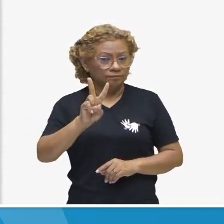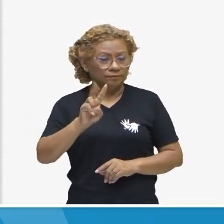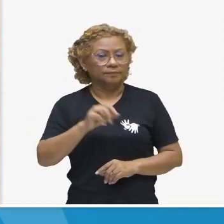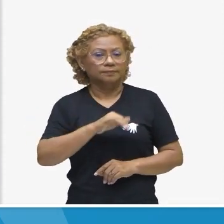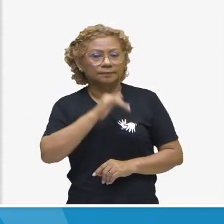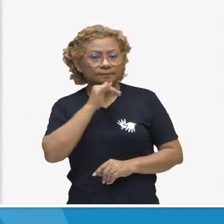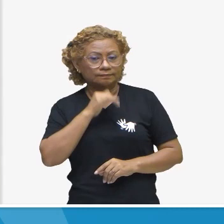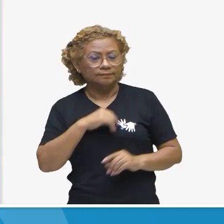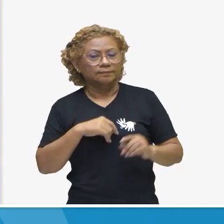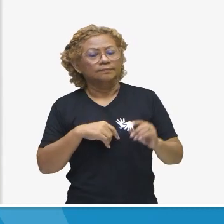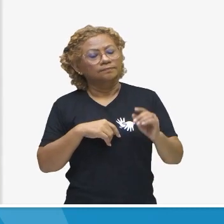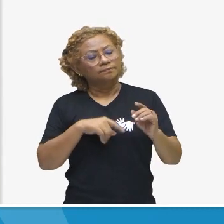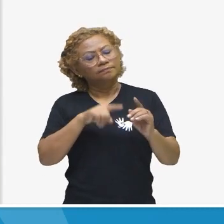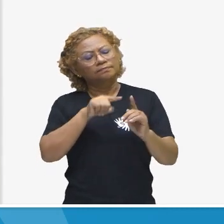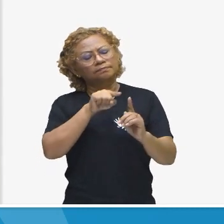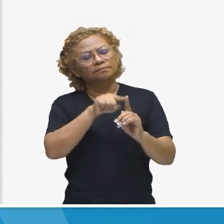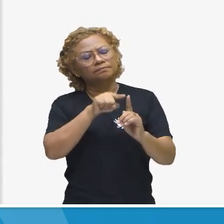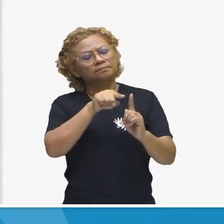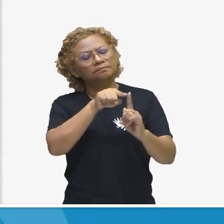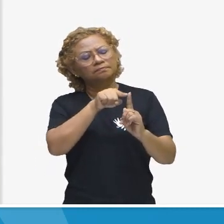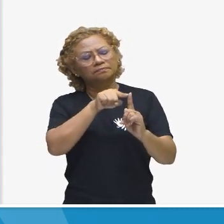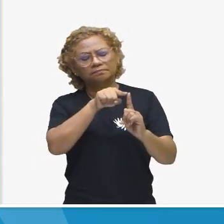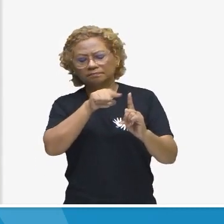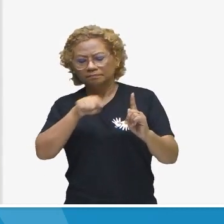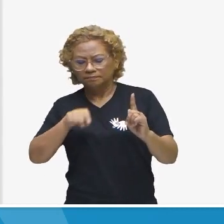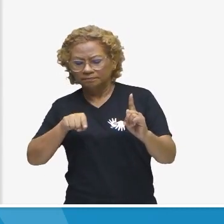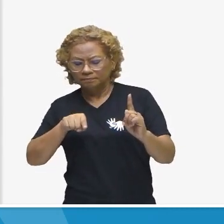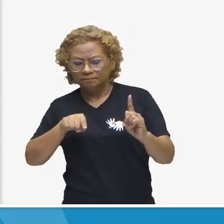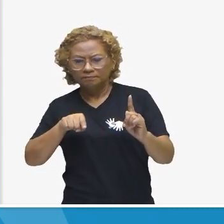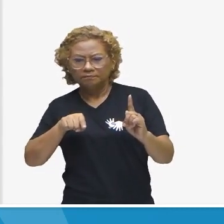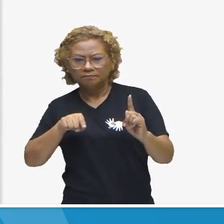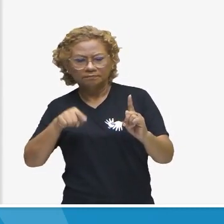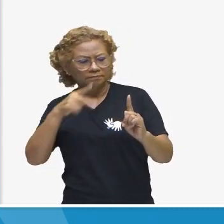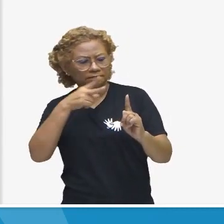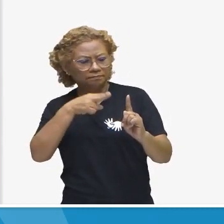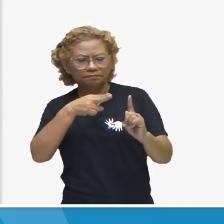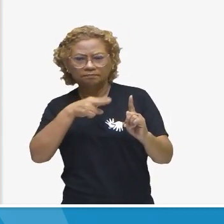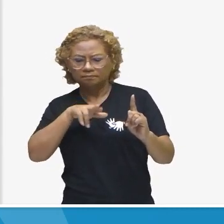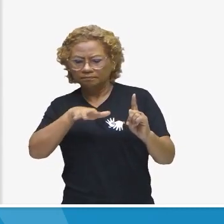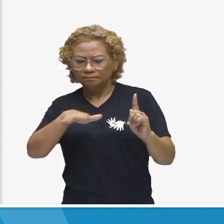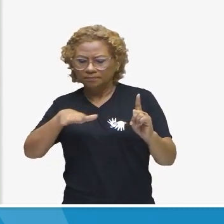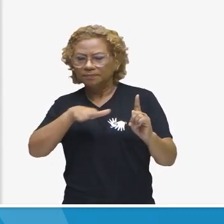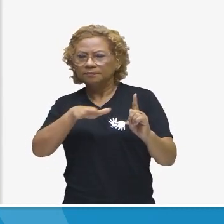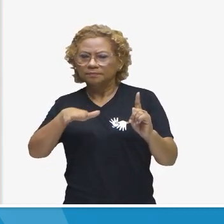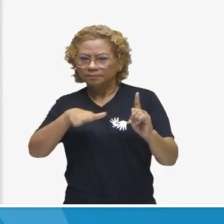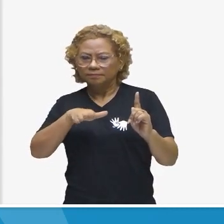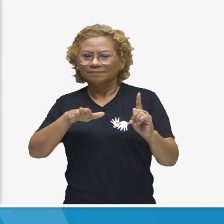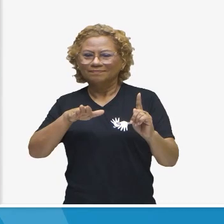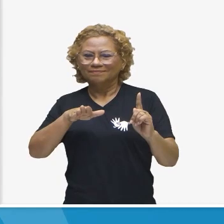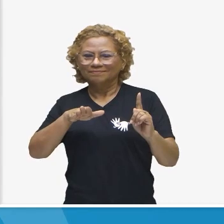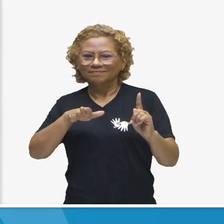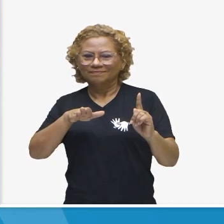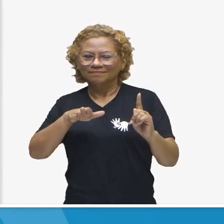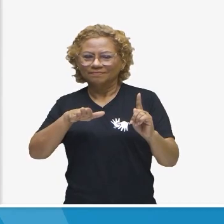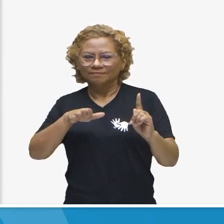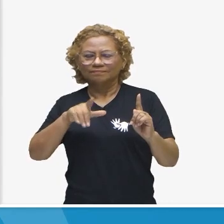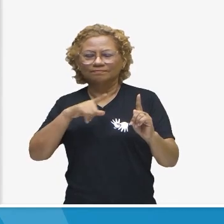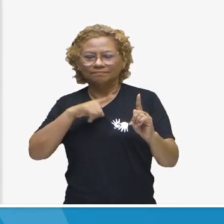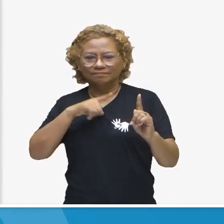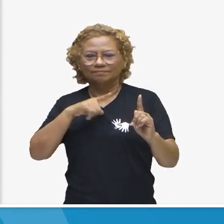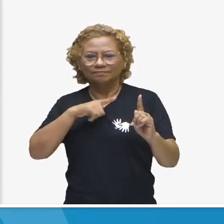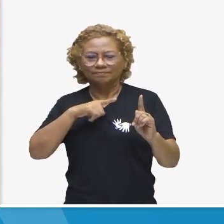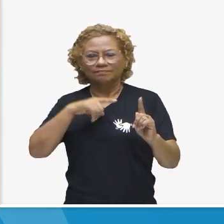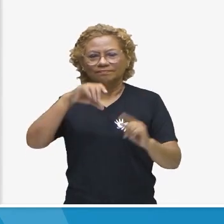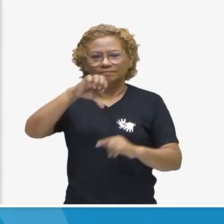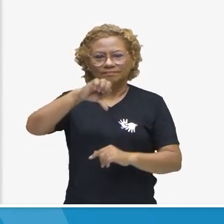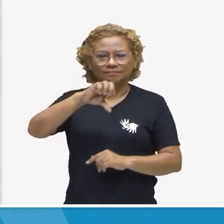né? E essa imagem, ela sempre será vista no ângulo de 90 graus, tá? Por